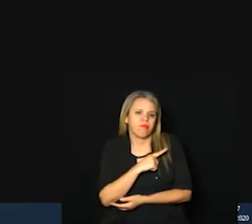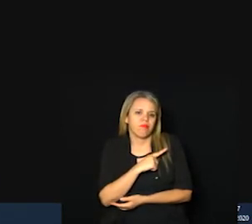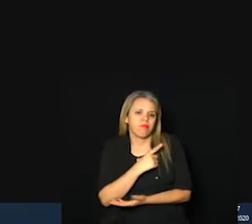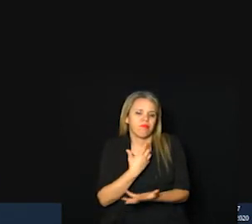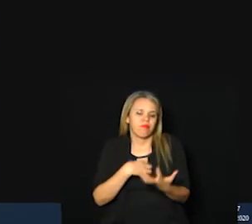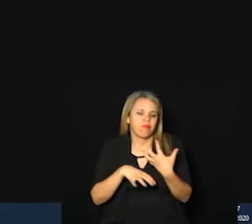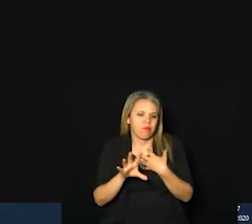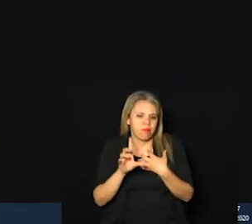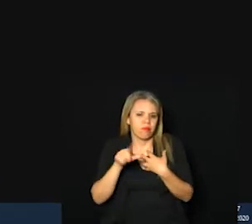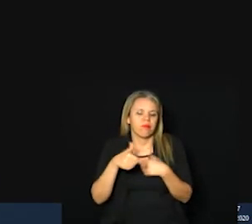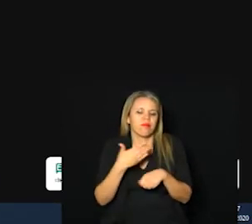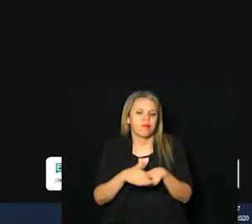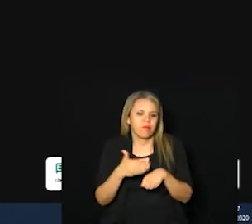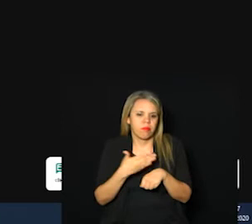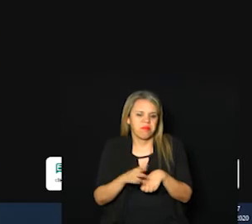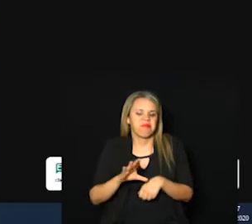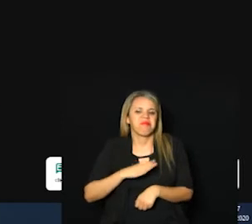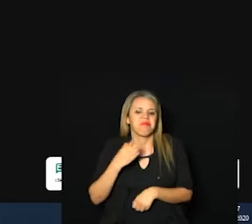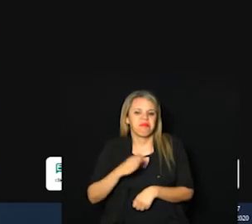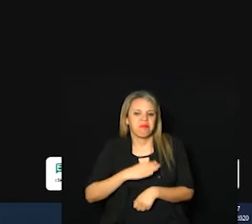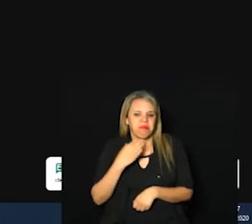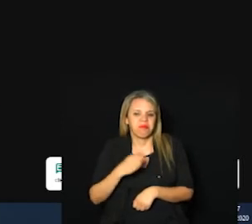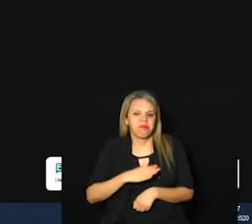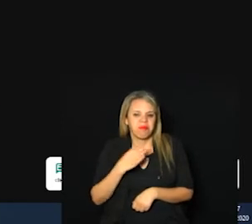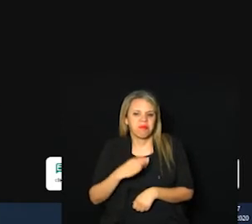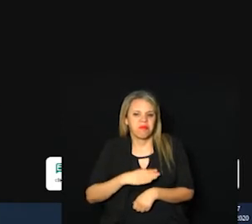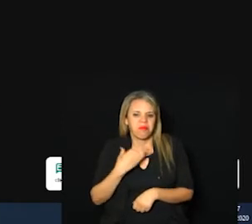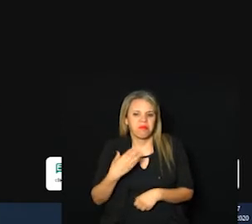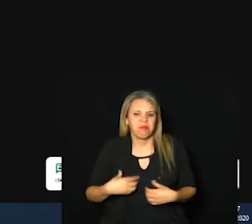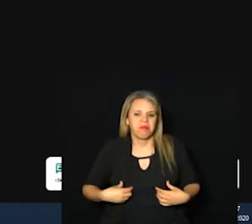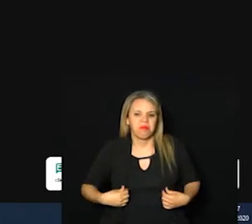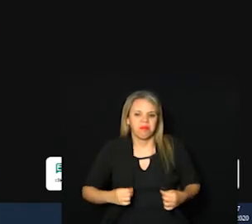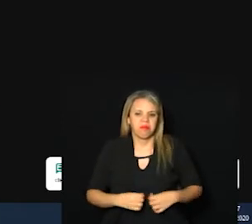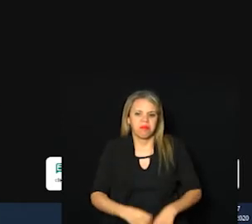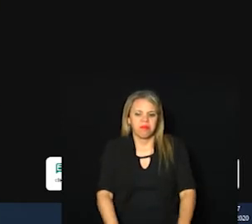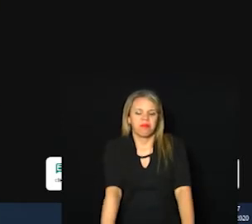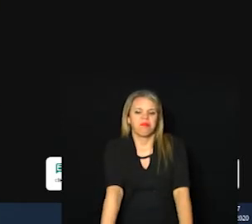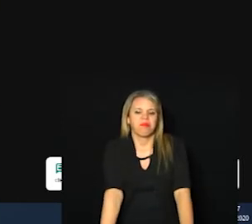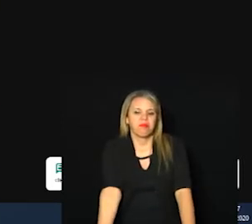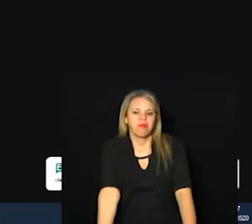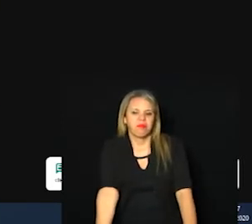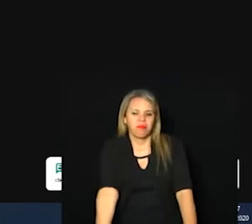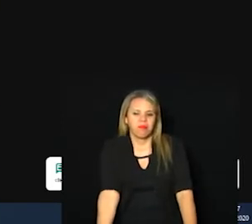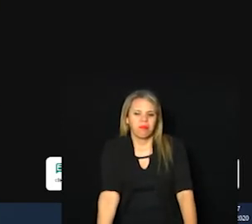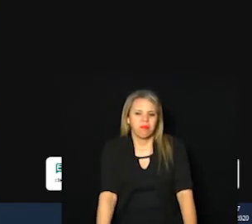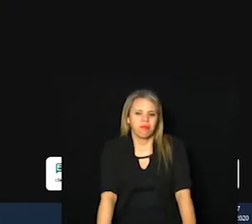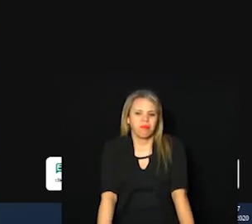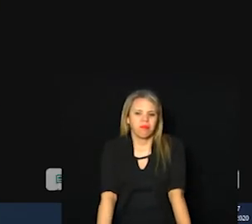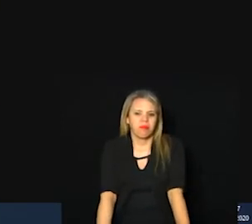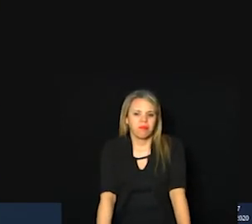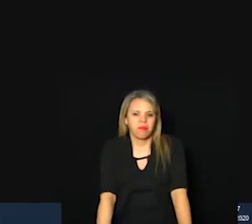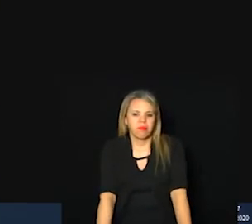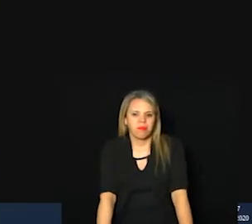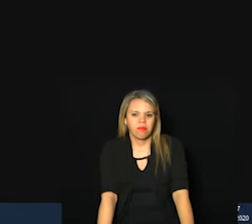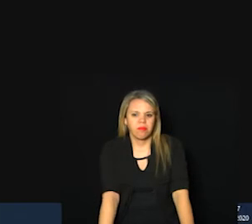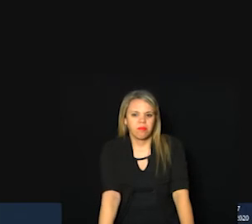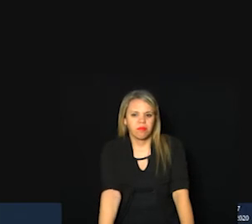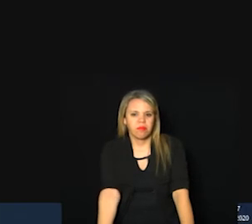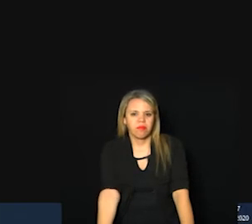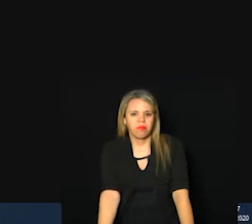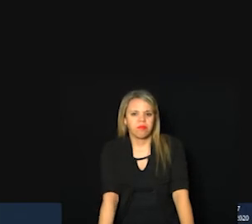um exercício de coragem, né? É uma forma